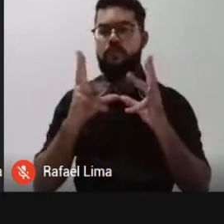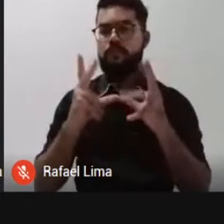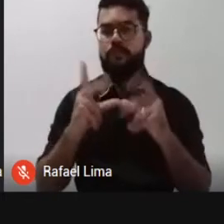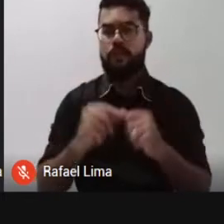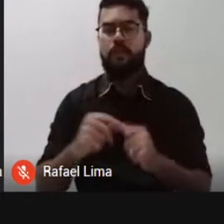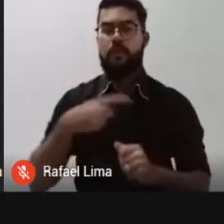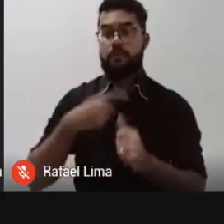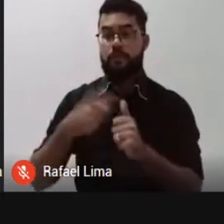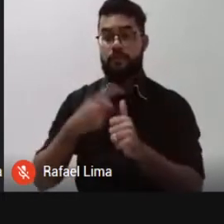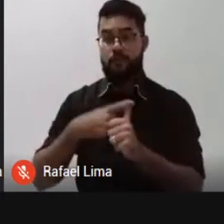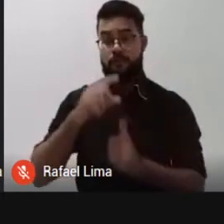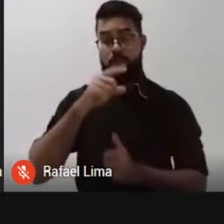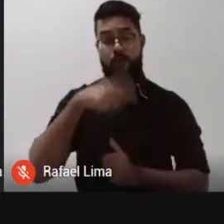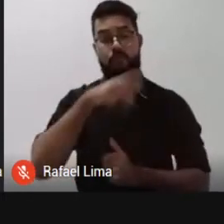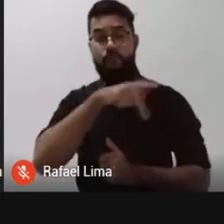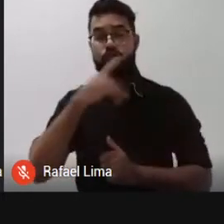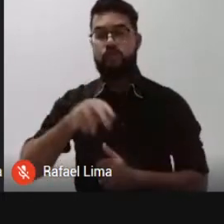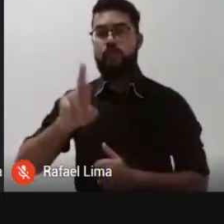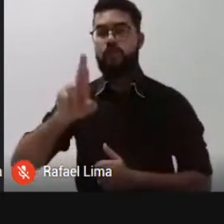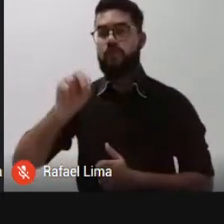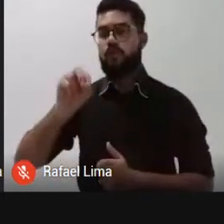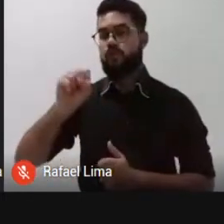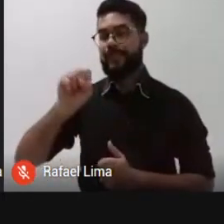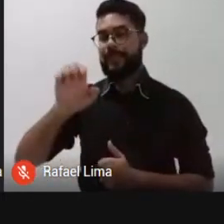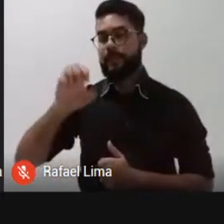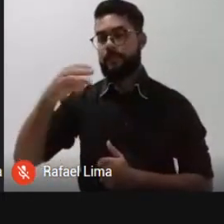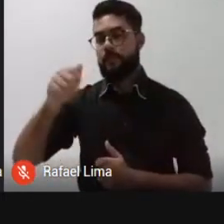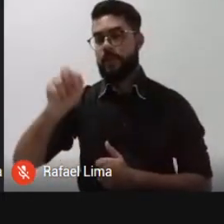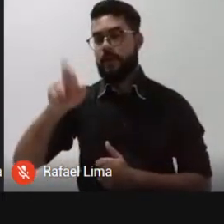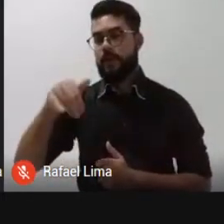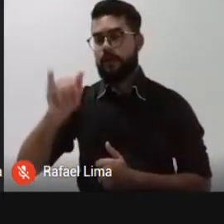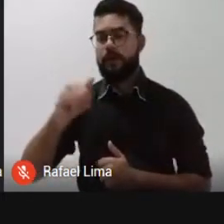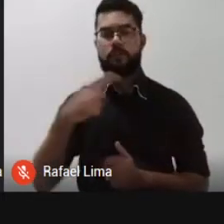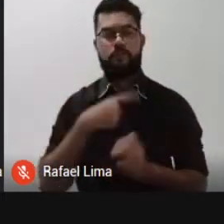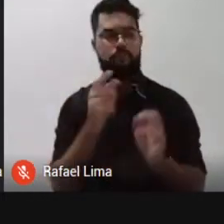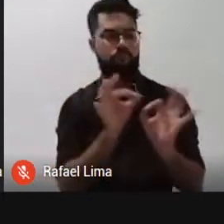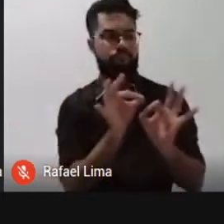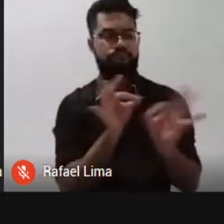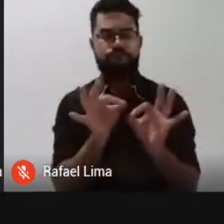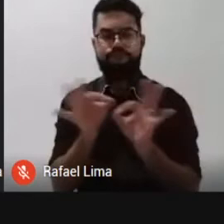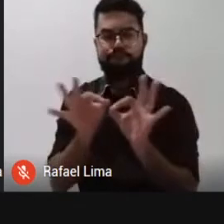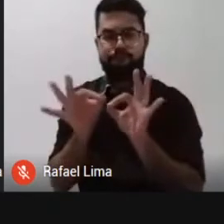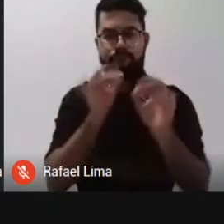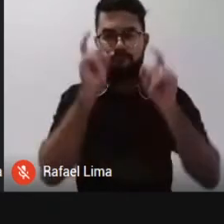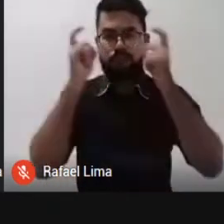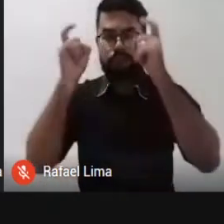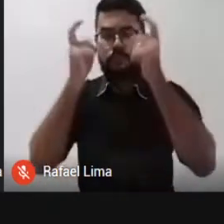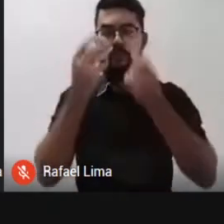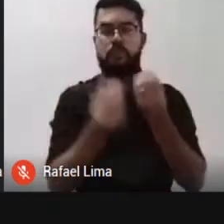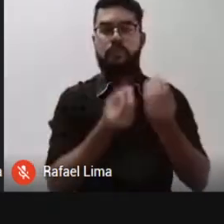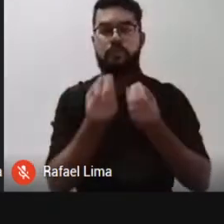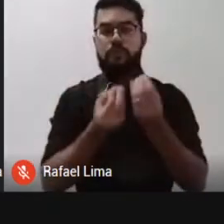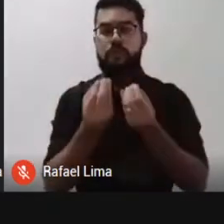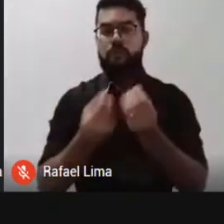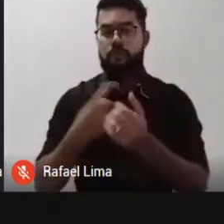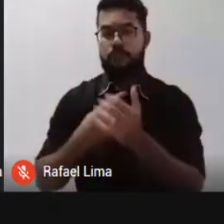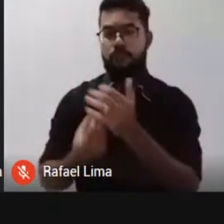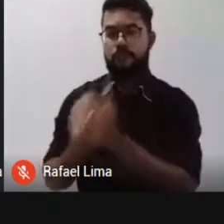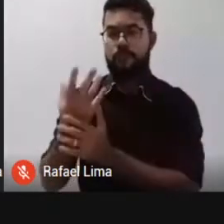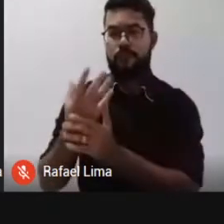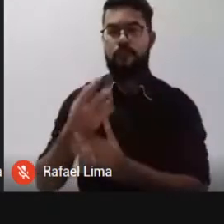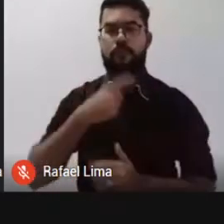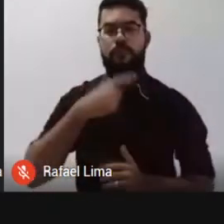Rosemary, que tinha o título de Se Essa Rua Fosse Minha. Era uma pesquisa que trabalhava a Avenida 1º de Maio